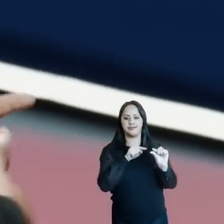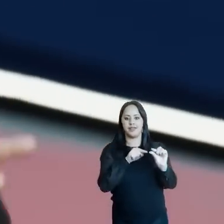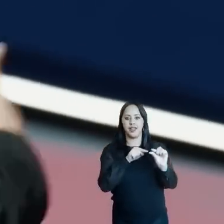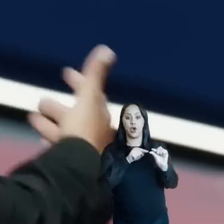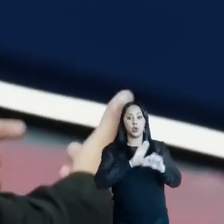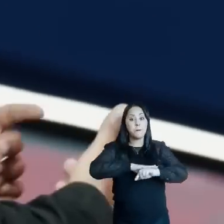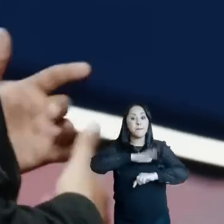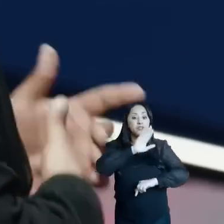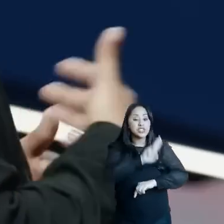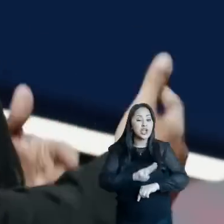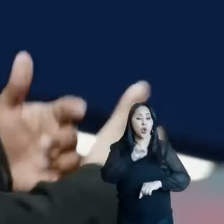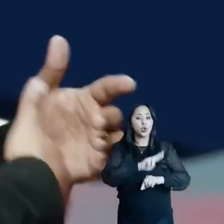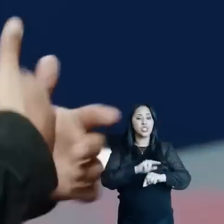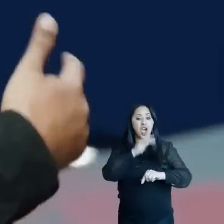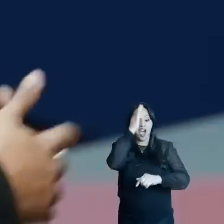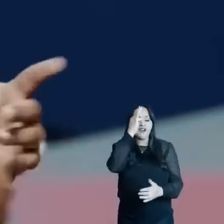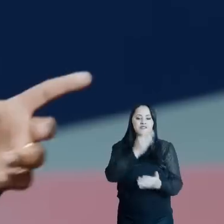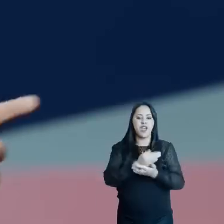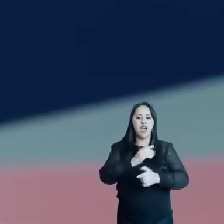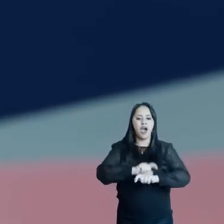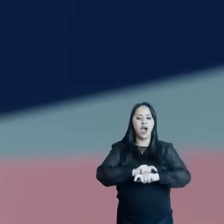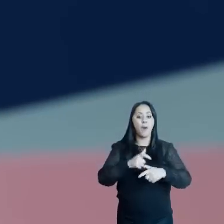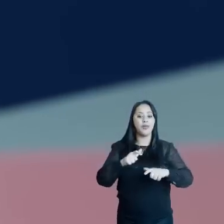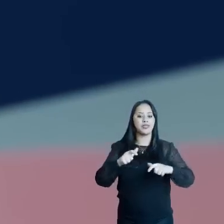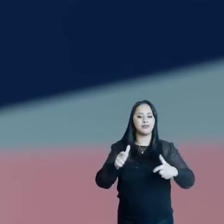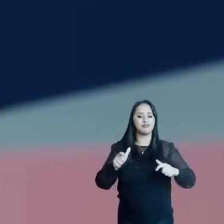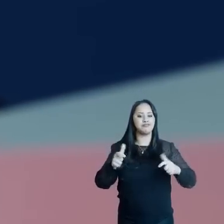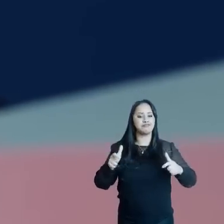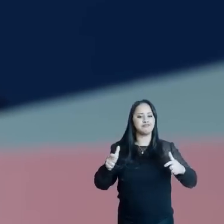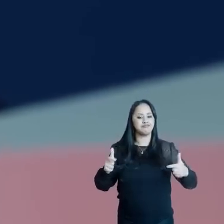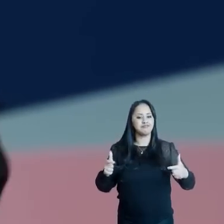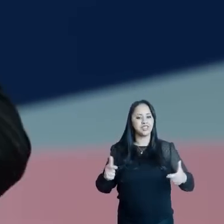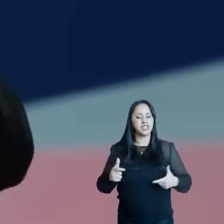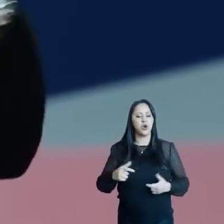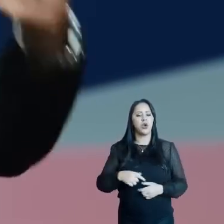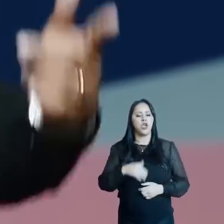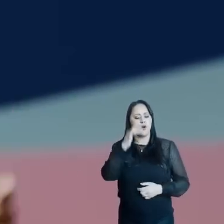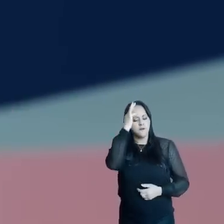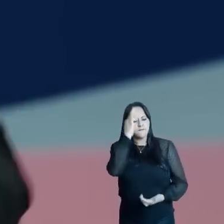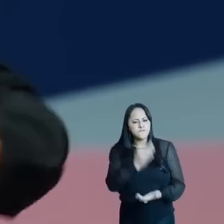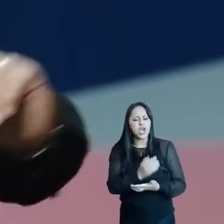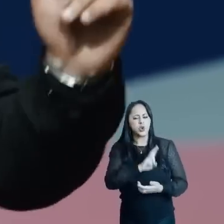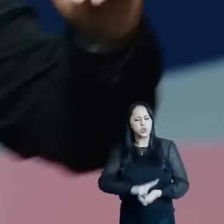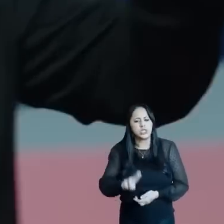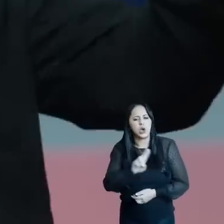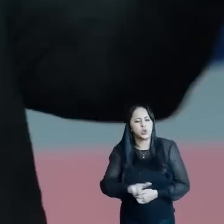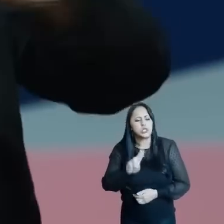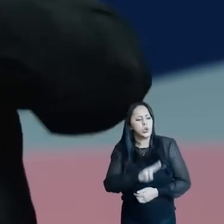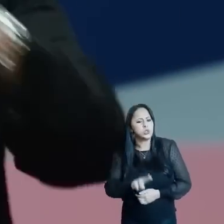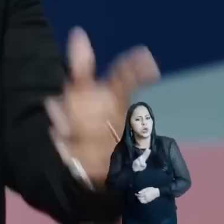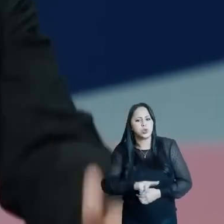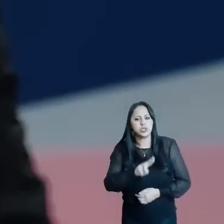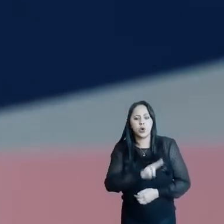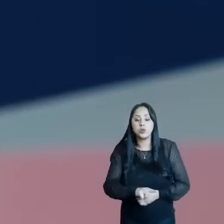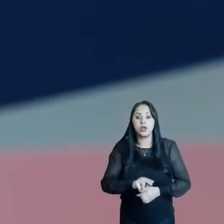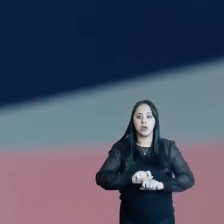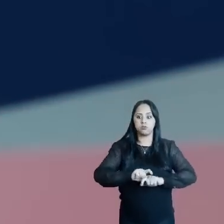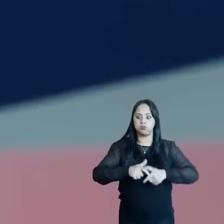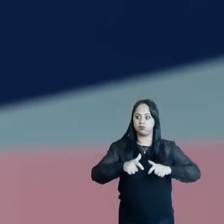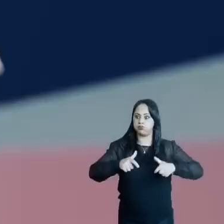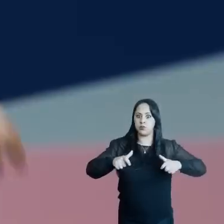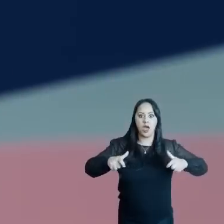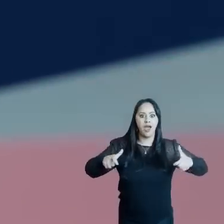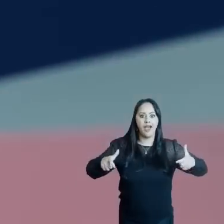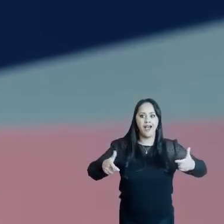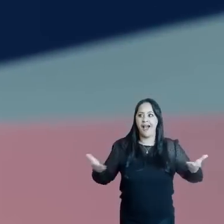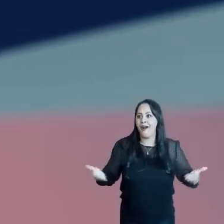vou acontecendo, né, Pedro? As coisas doiduras vão acontecendo comigo. Mais louco eu vou ficando a ponto de eu pegar um estádio de futebol